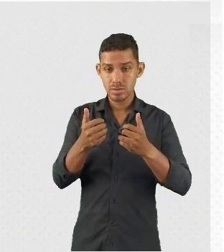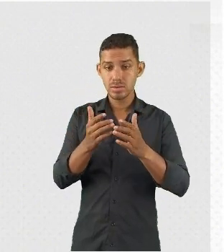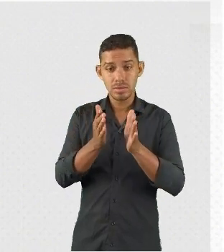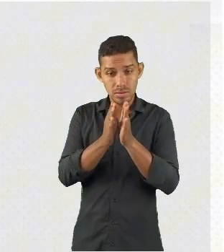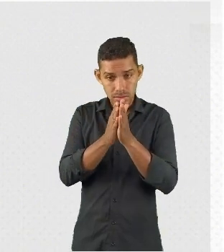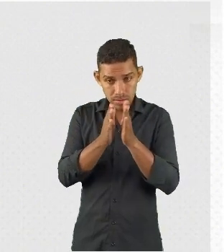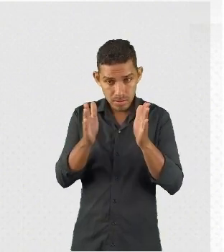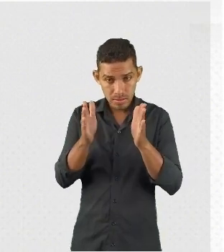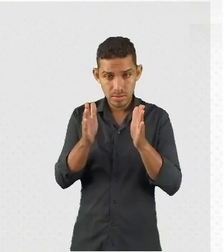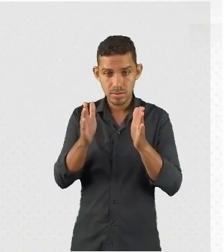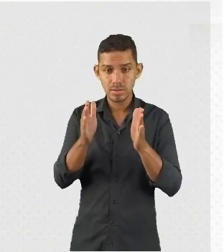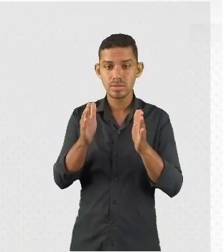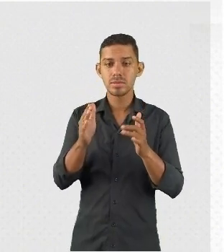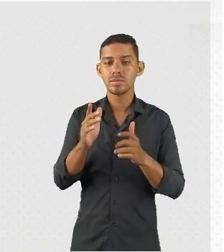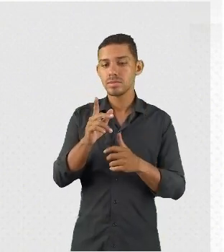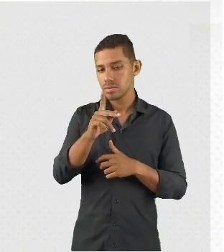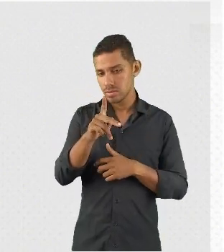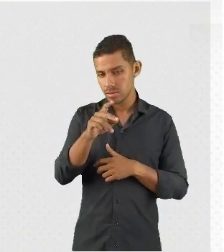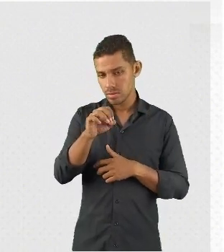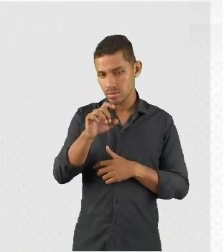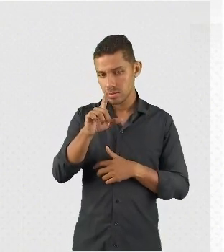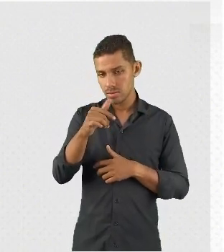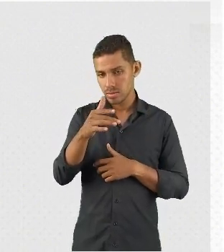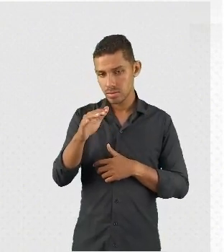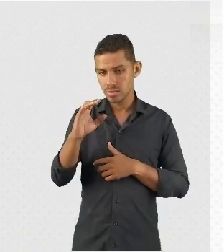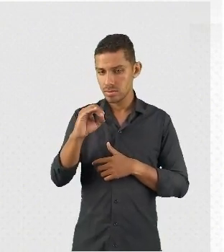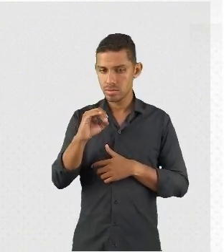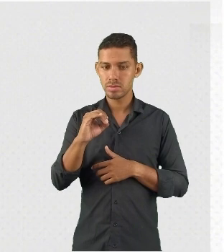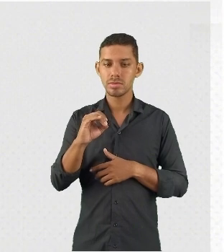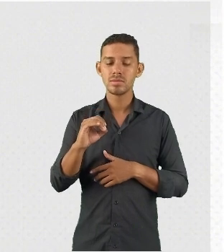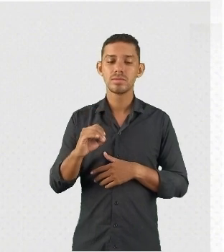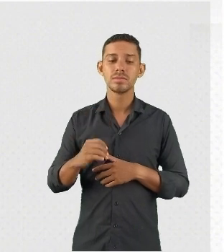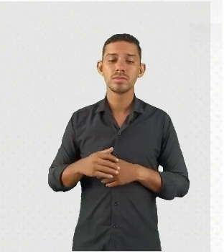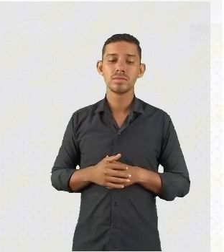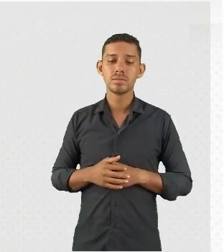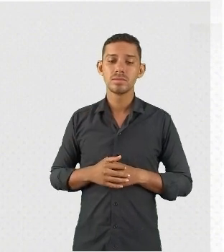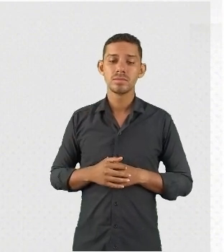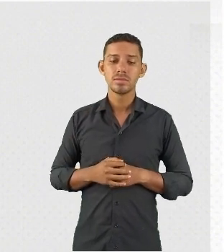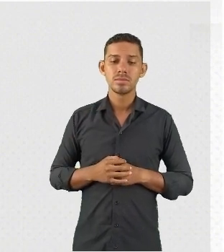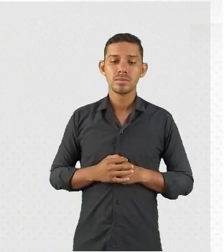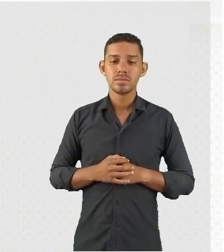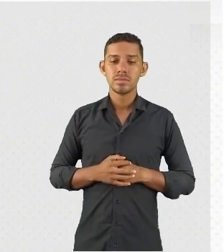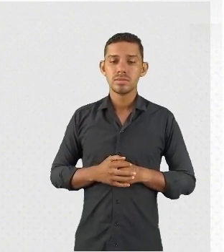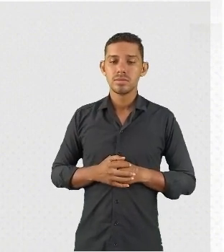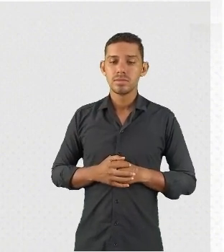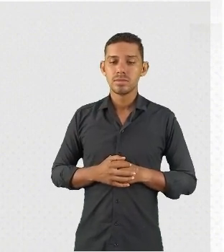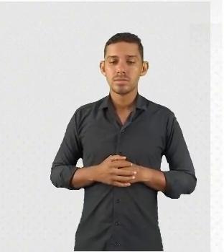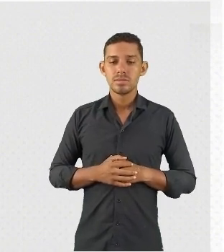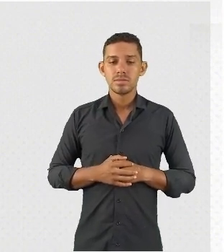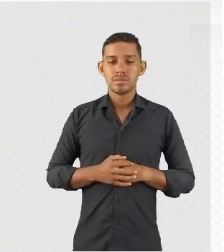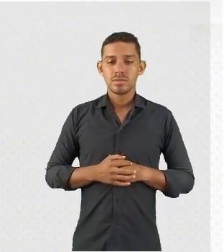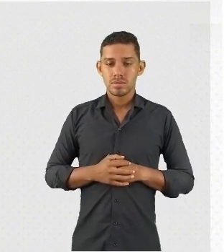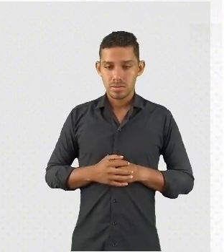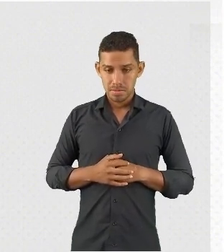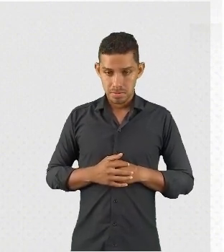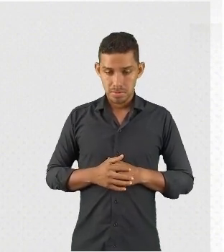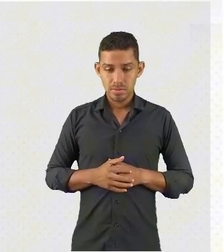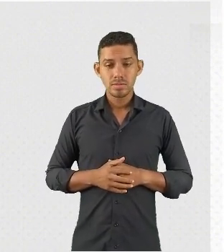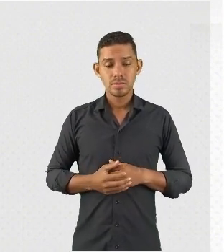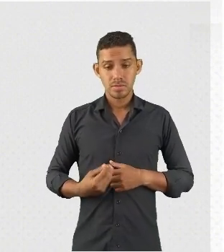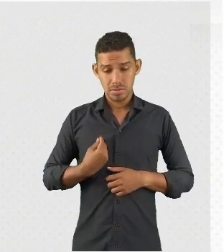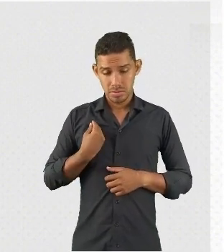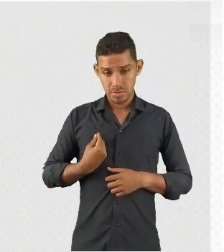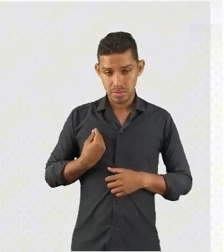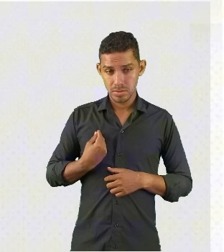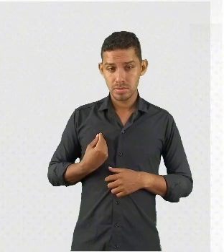A separação. Então, ó, agora vamos para outra etapa. Ainda com esse cara aqui, ó, quem é esse cara? O